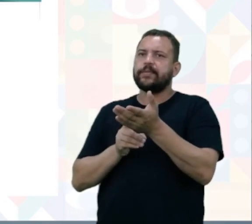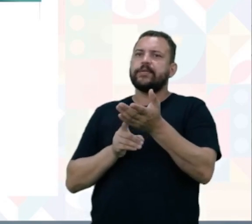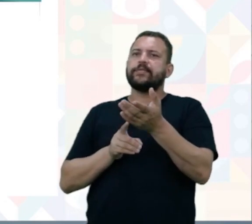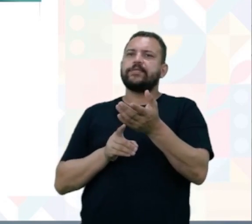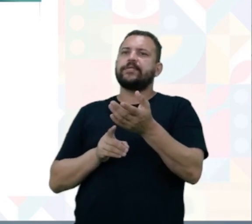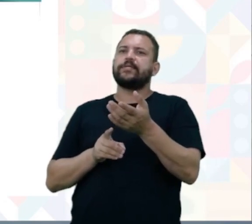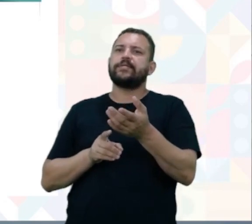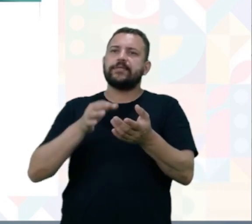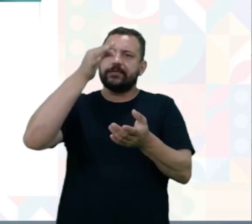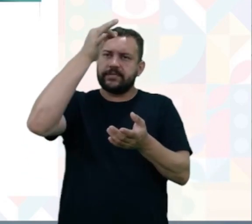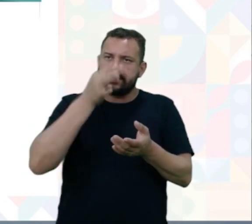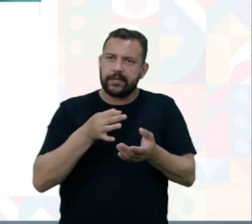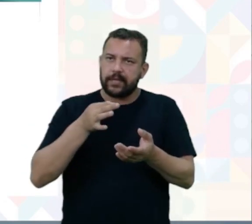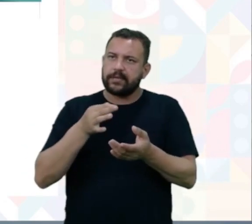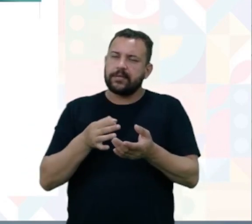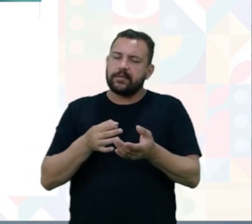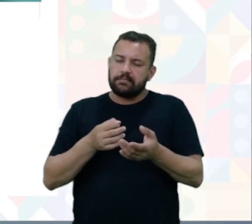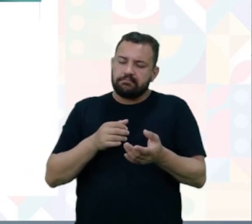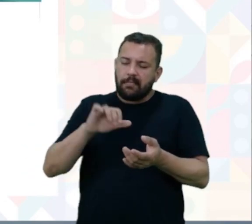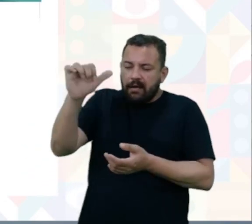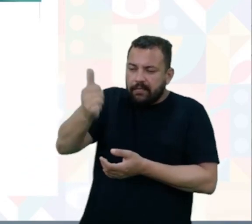dos documentos que vão ser